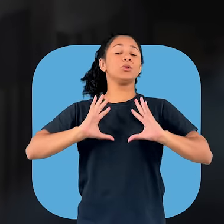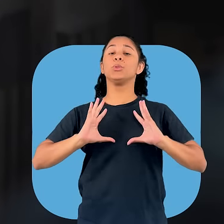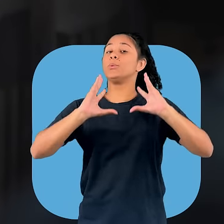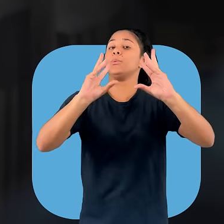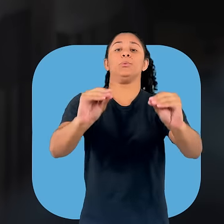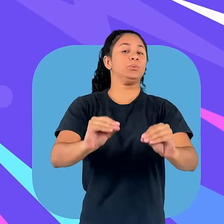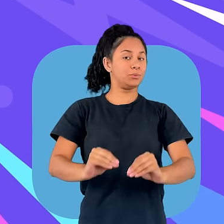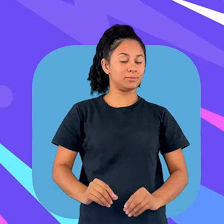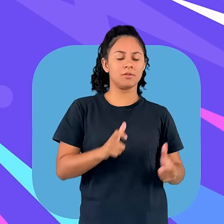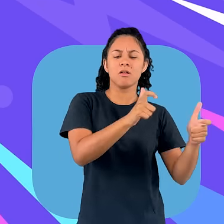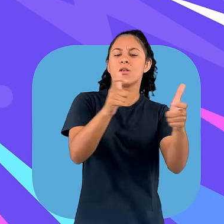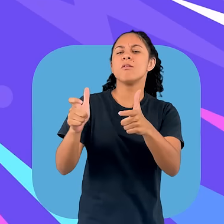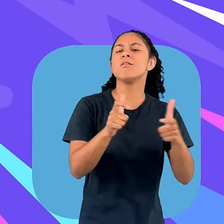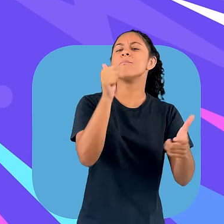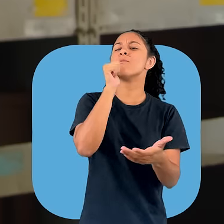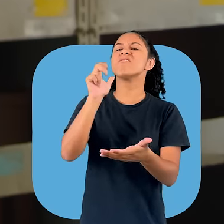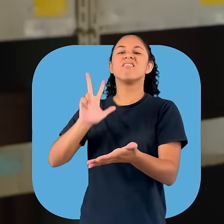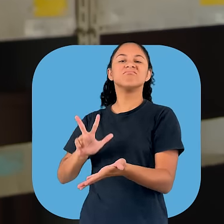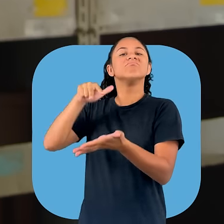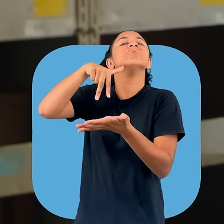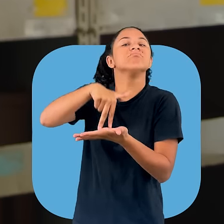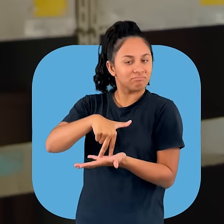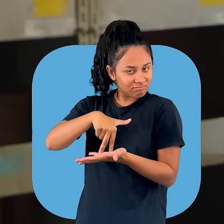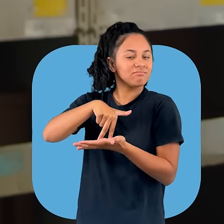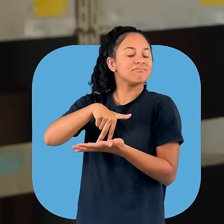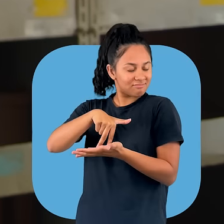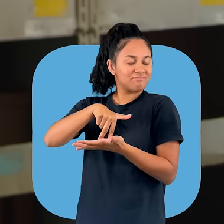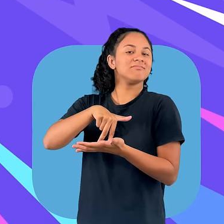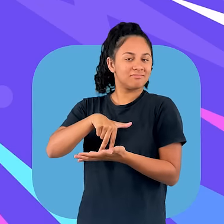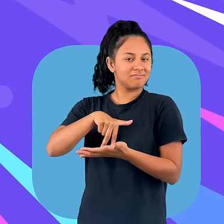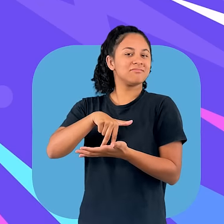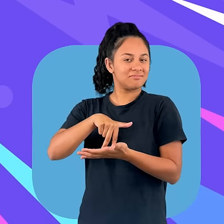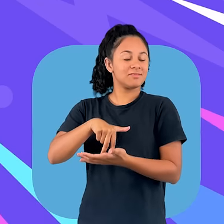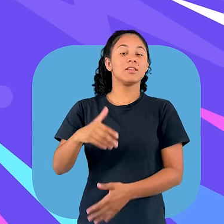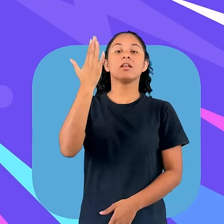Todos nós podemos tudo. A mulher tem que estar onde ela quer.